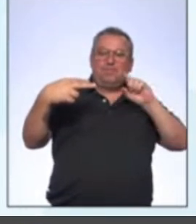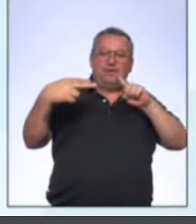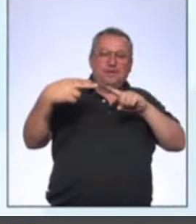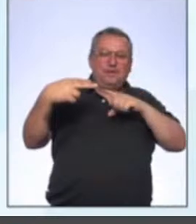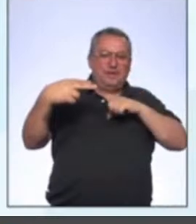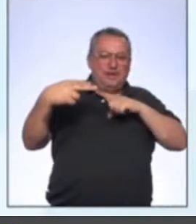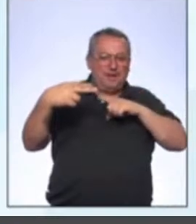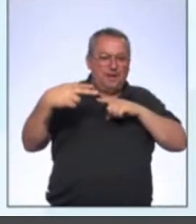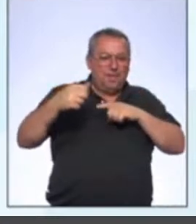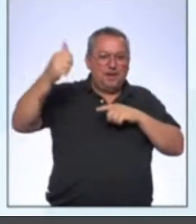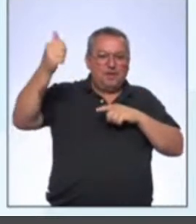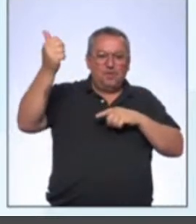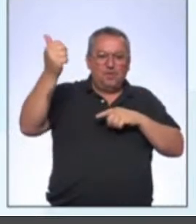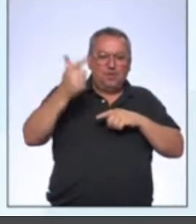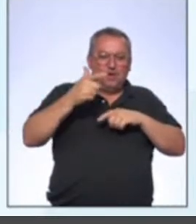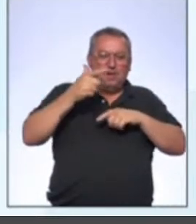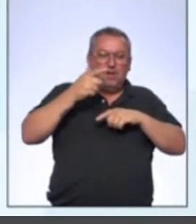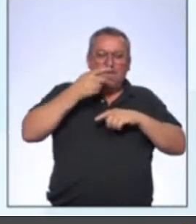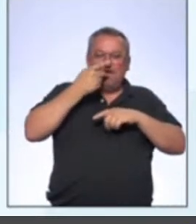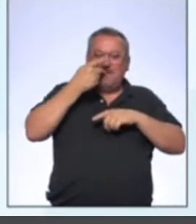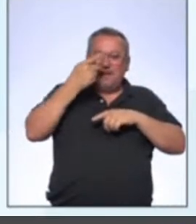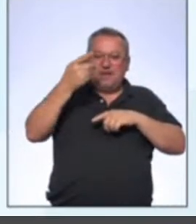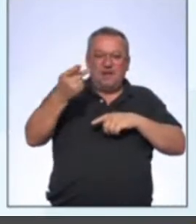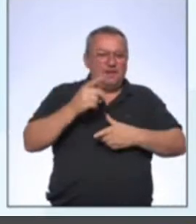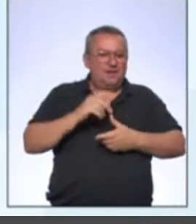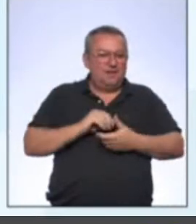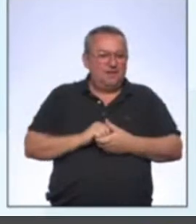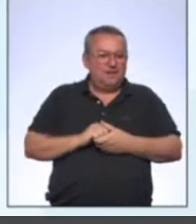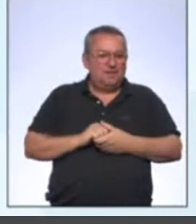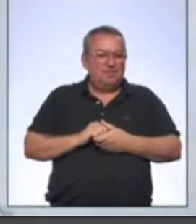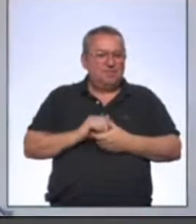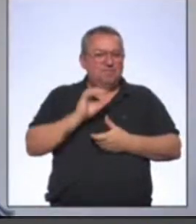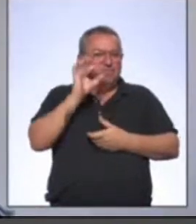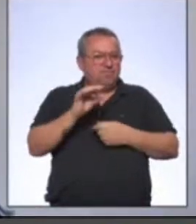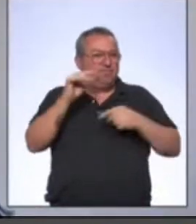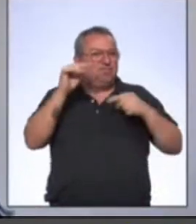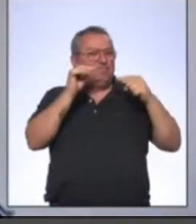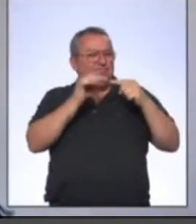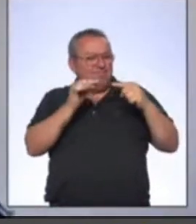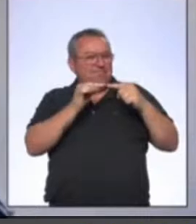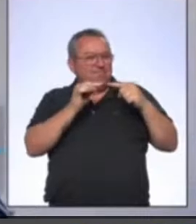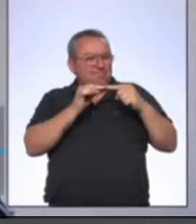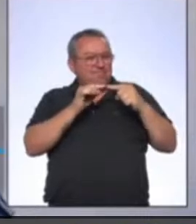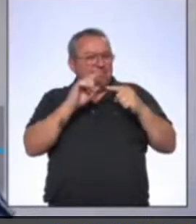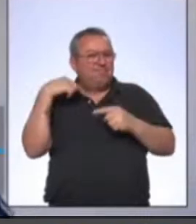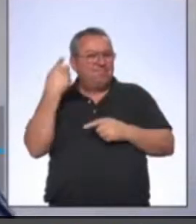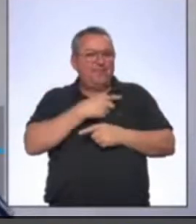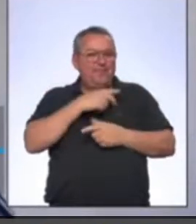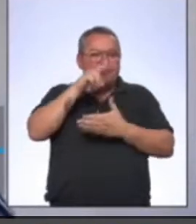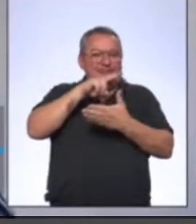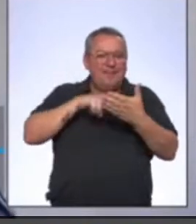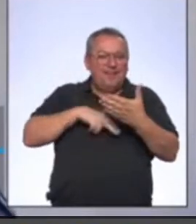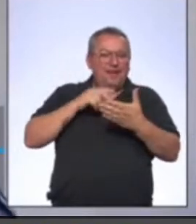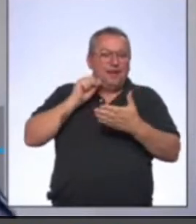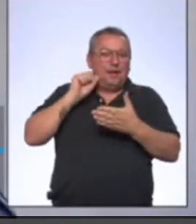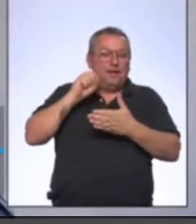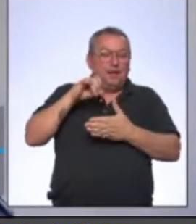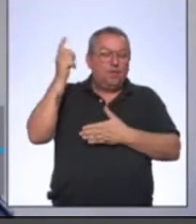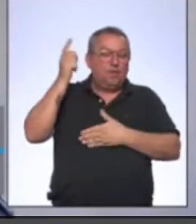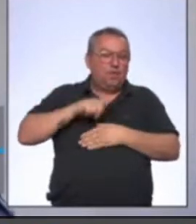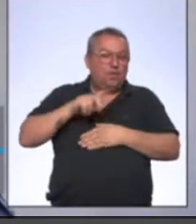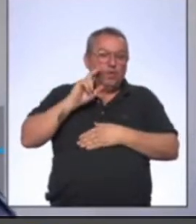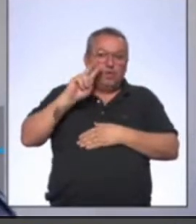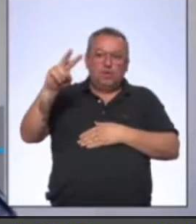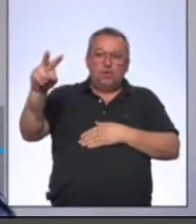do que qualquer declaração. Ora, bate certinho com o que a gente acabou de ler. Se pudesse ouvir o olhar, se